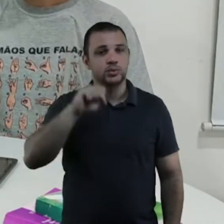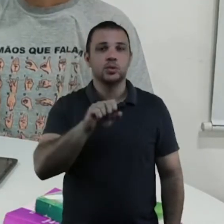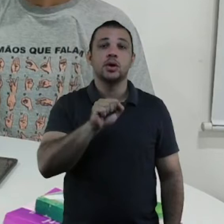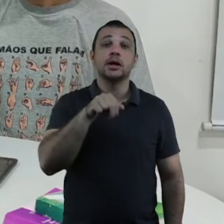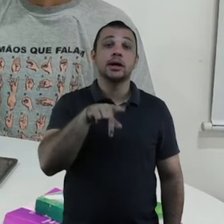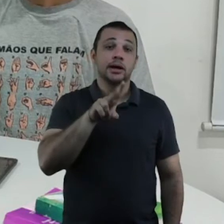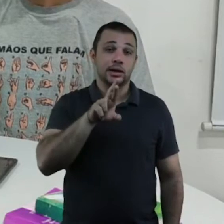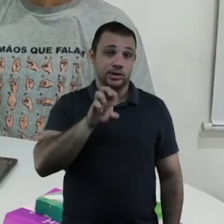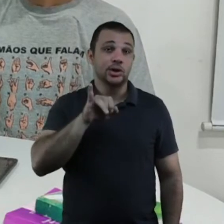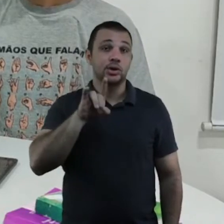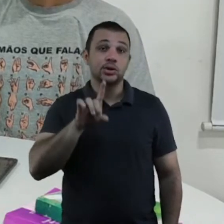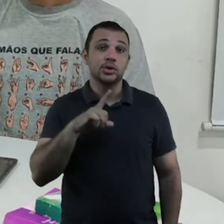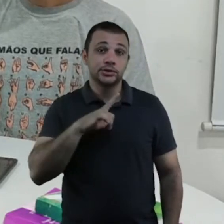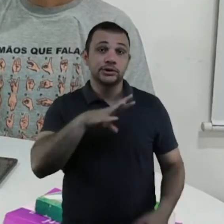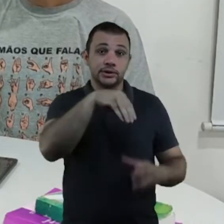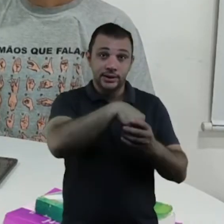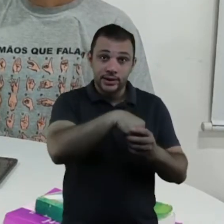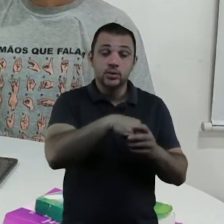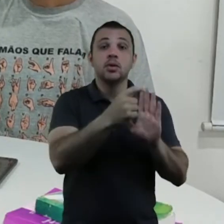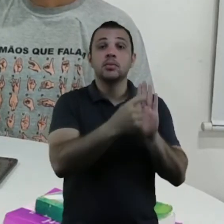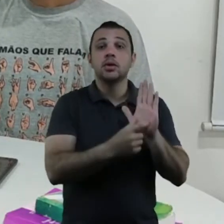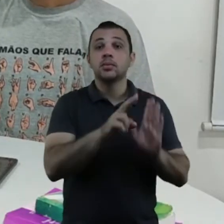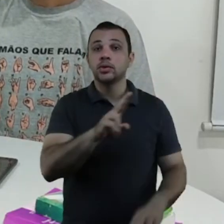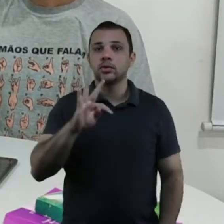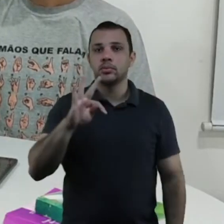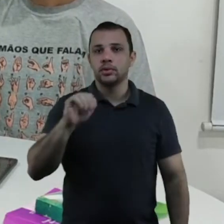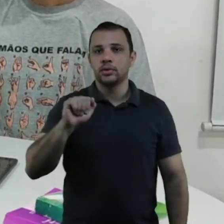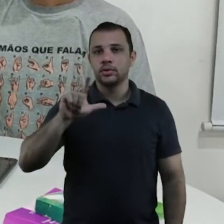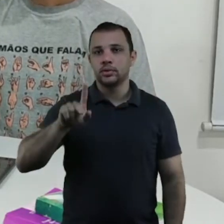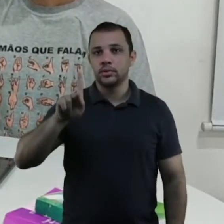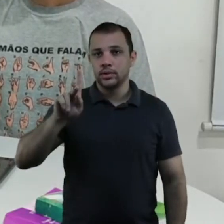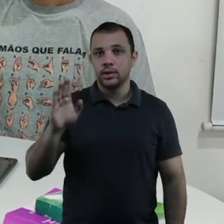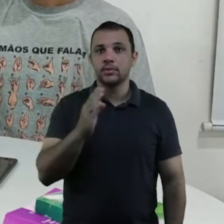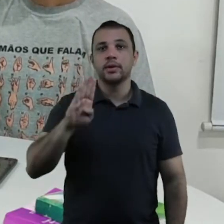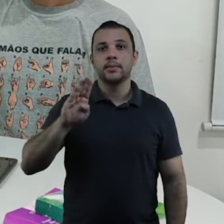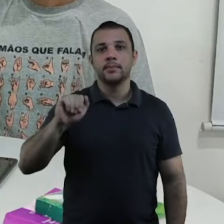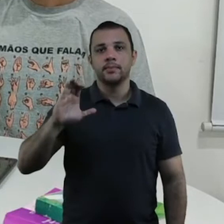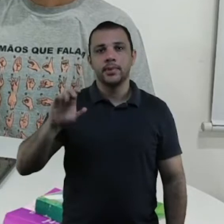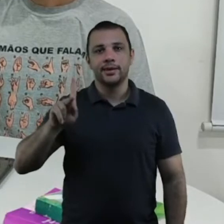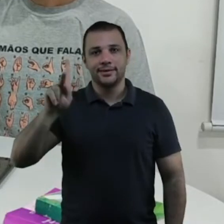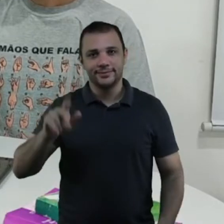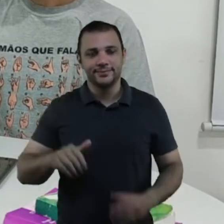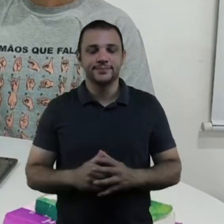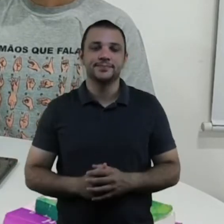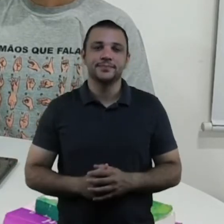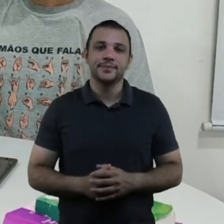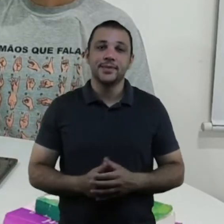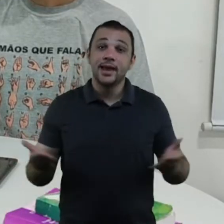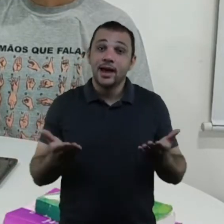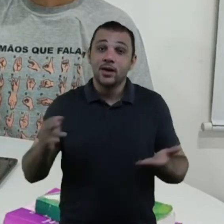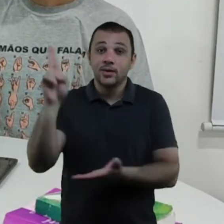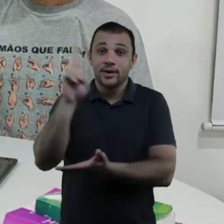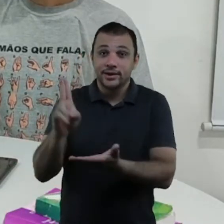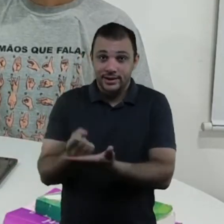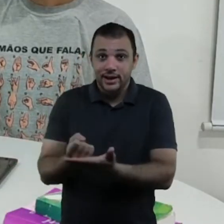utiliza-se o TalkBack, que tem uma função similar ao VoiceOver. E agora, para nós terminarmos